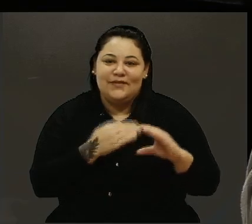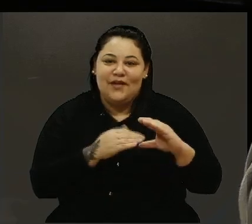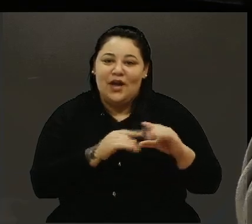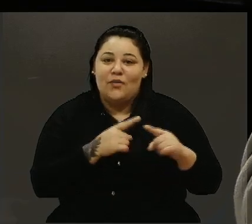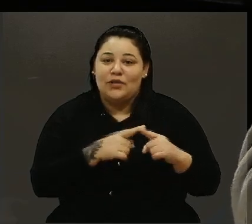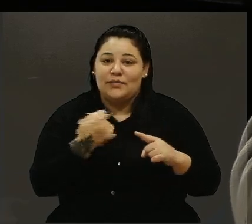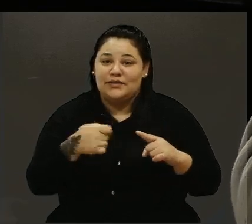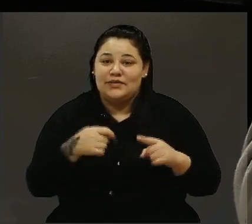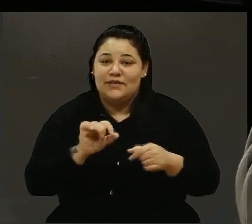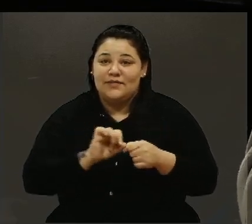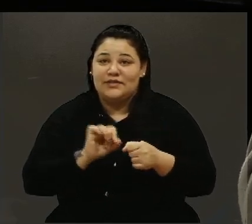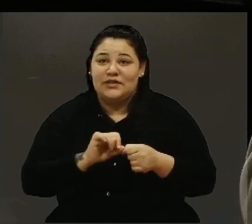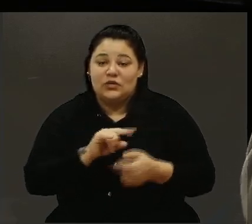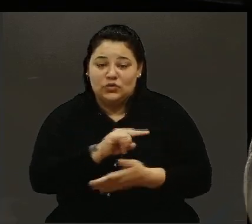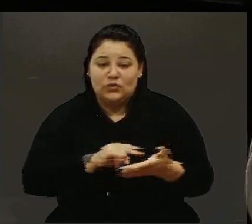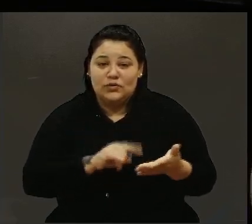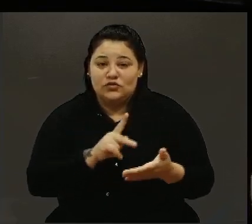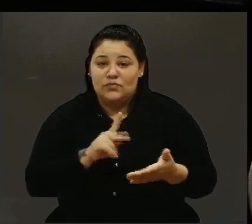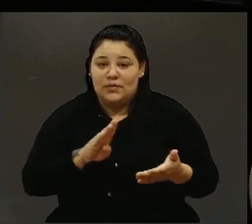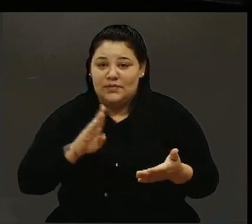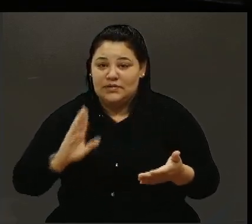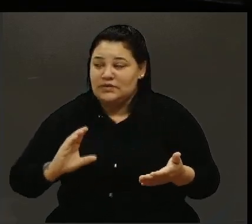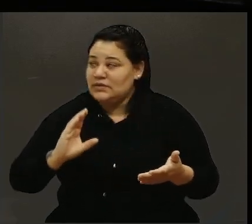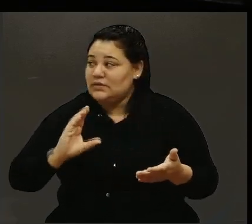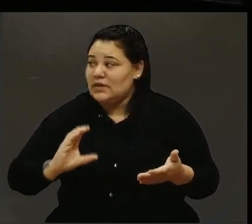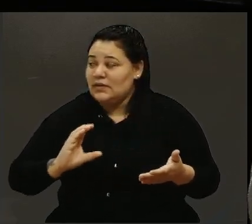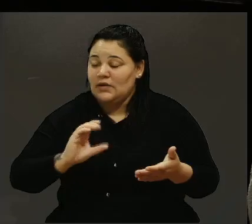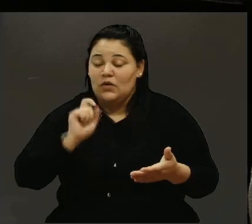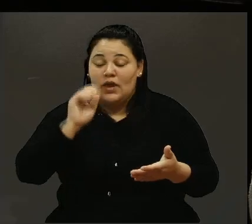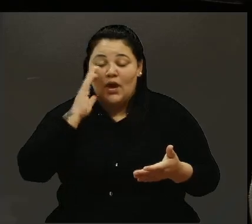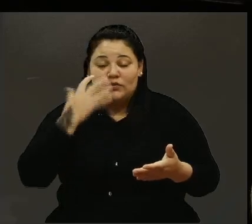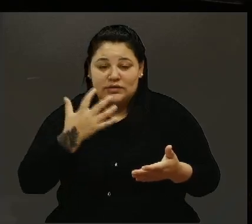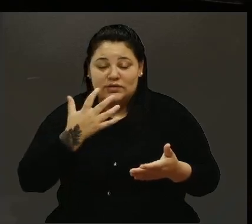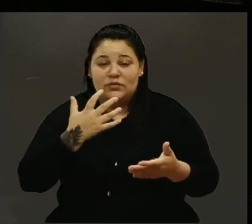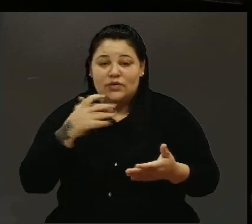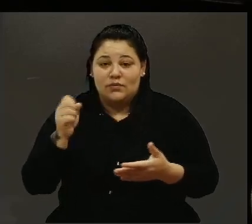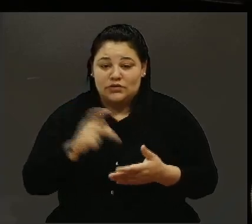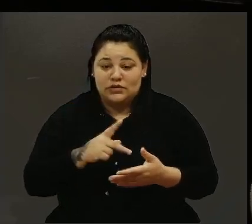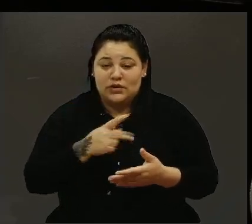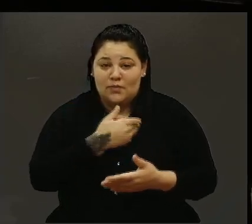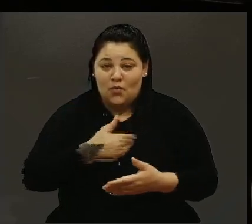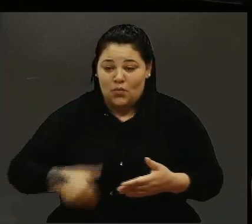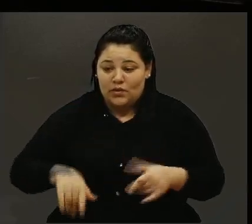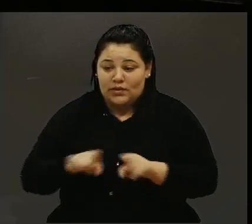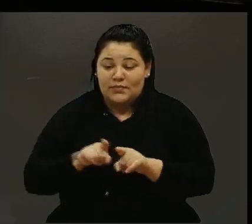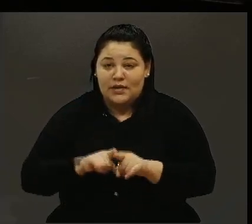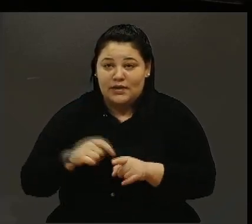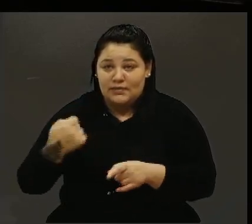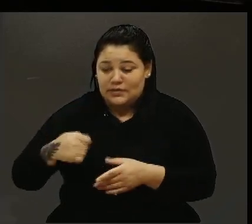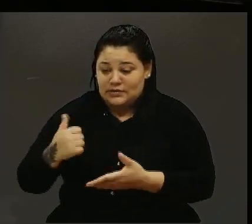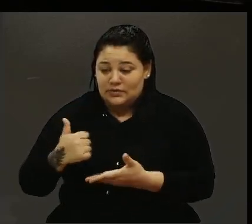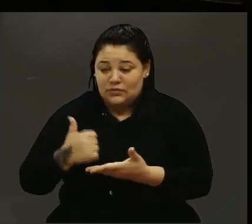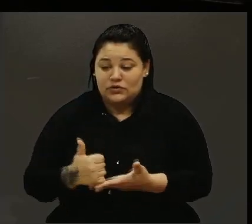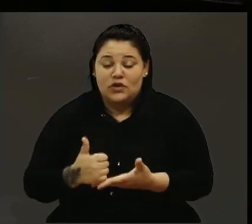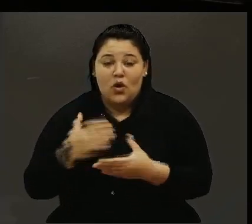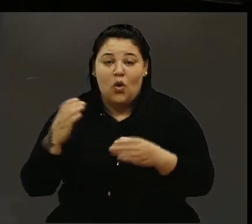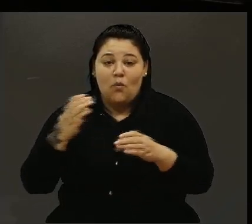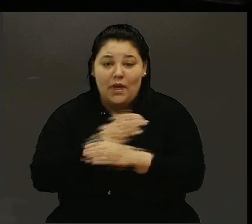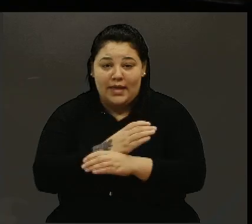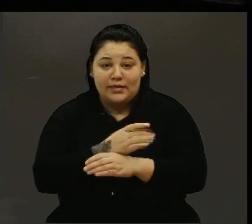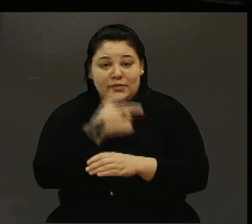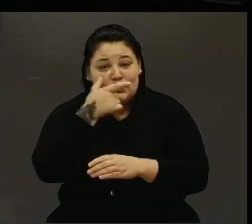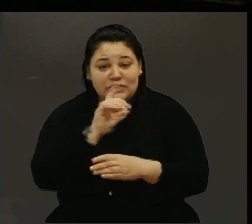fazer o requerimento de um BPC. O que aconteceu com a Previdência Pública, com a necessidade de uma contribuição integral para garantir